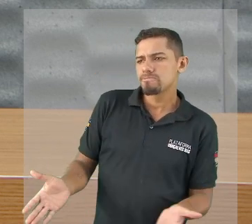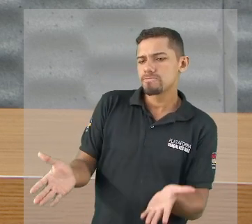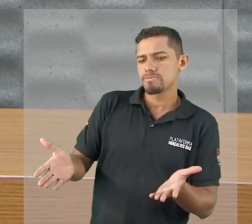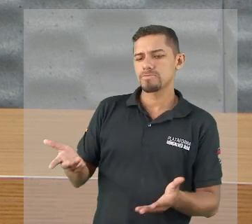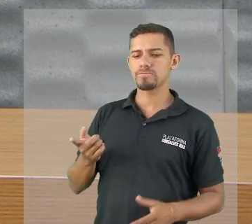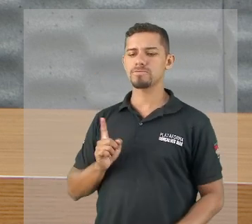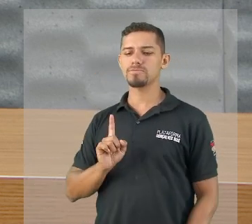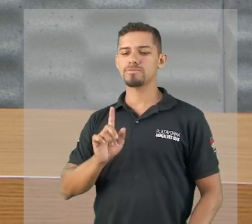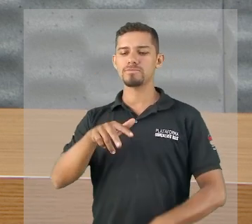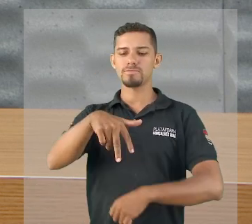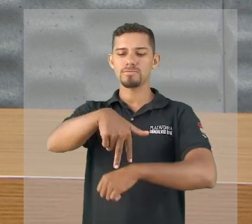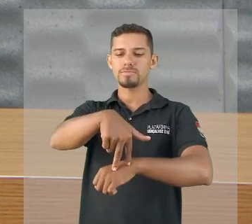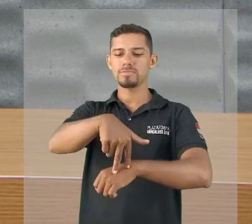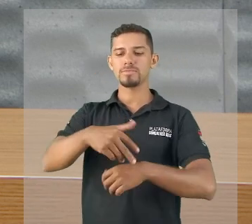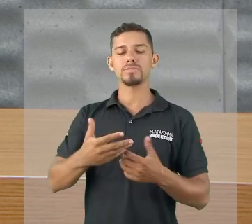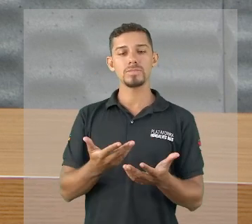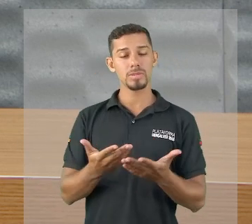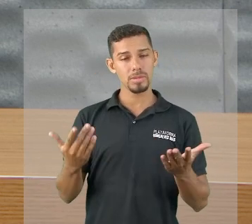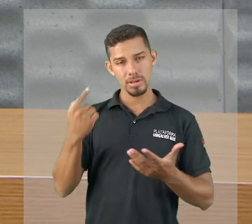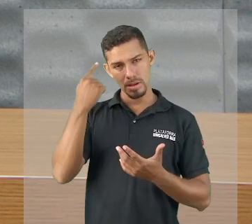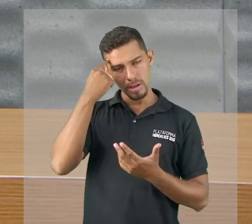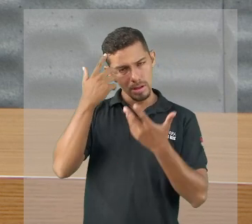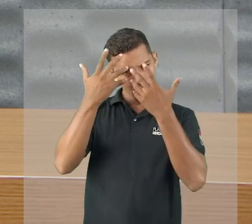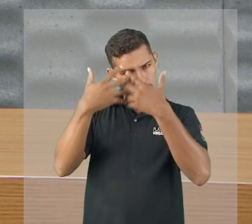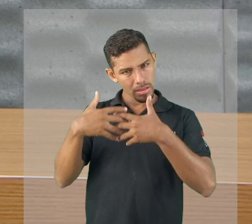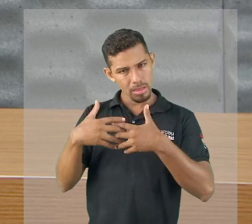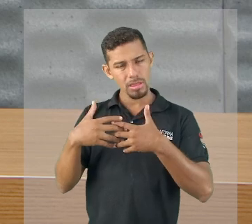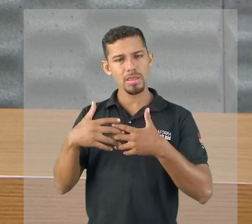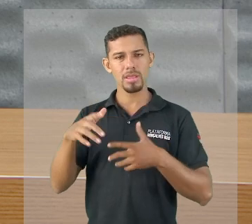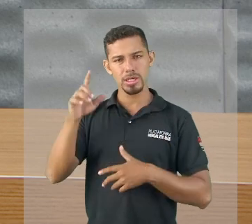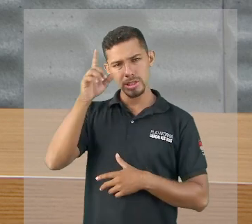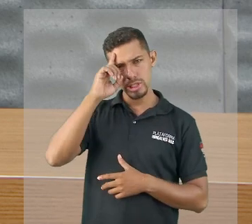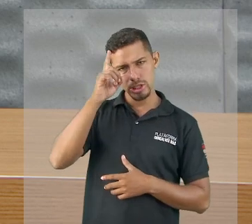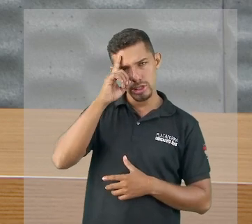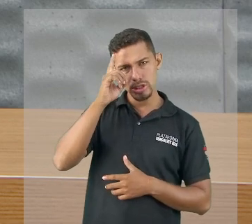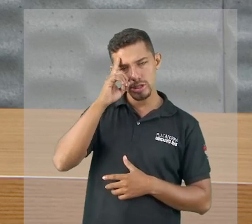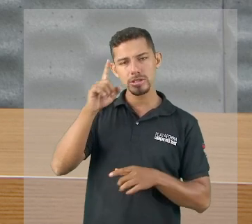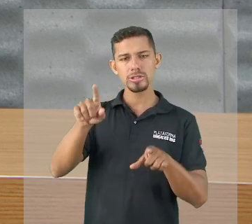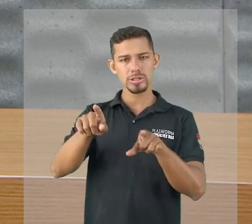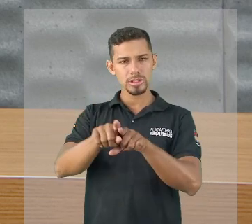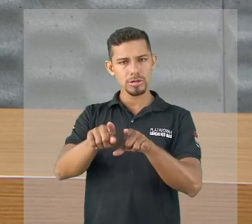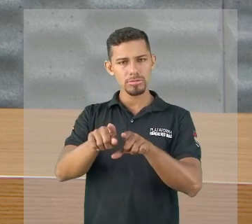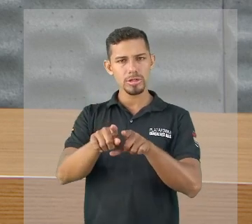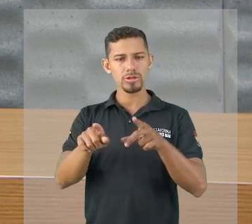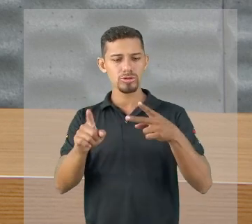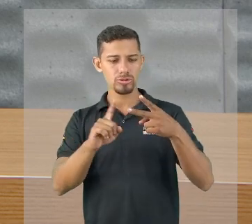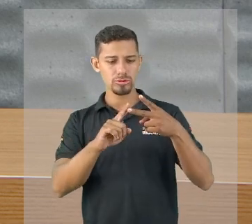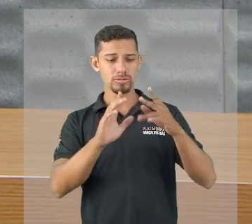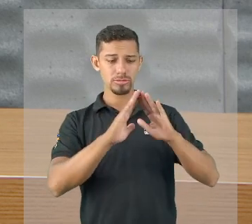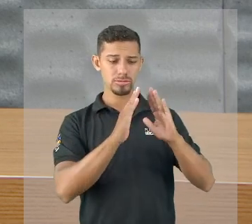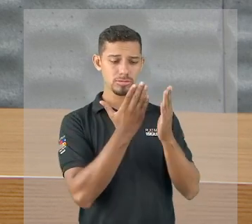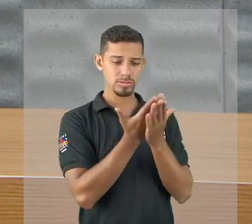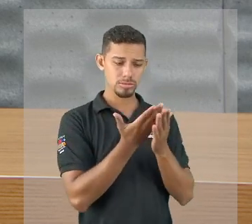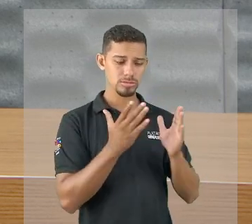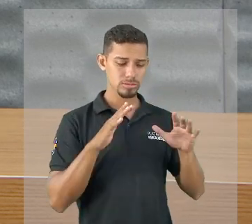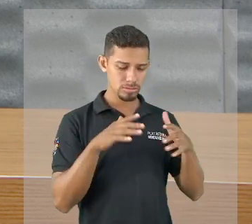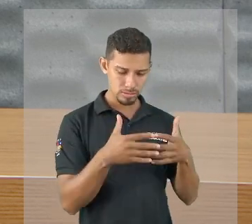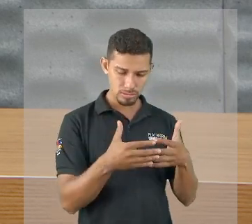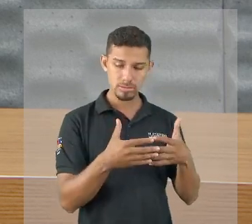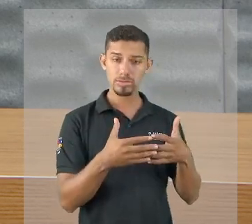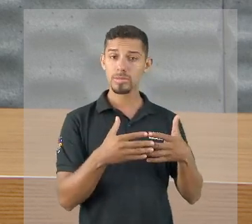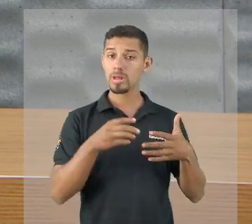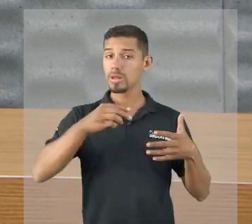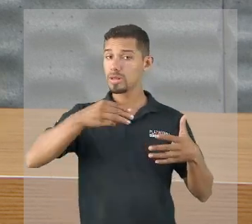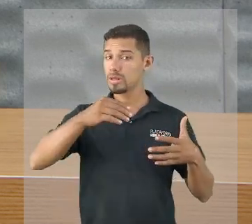cotidiano, de que forma a gente pode pensar a representatividade também dentro da nossa escola, né? Como esse microcosmos aí